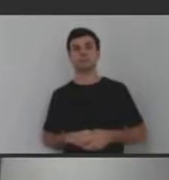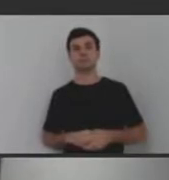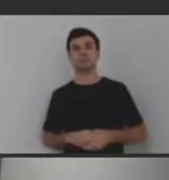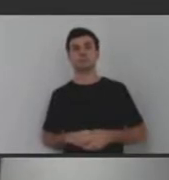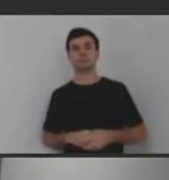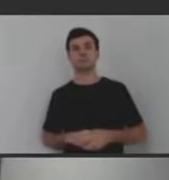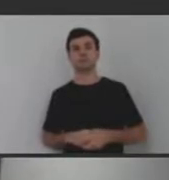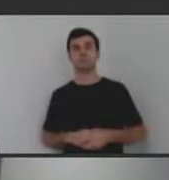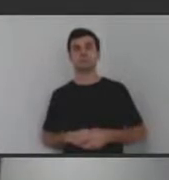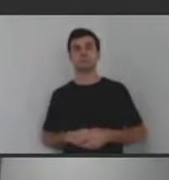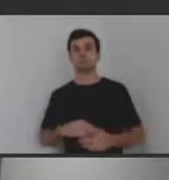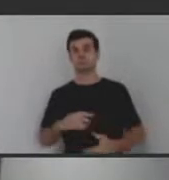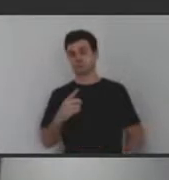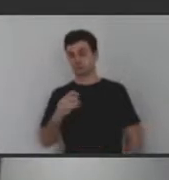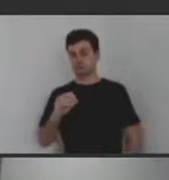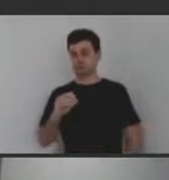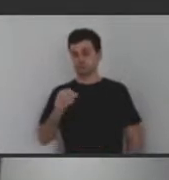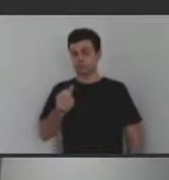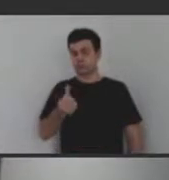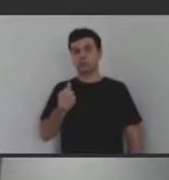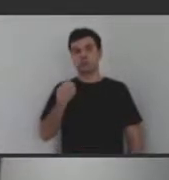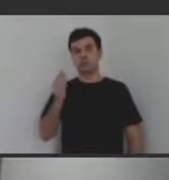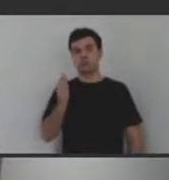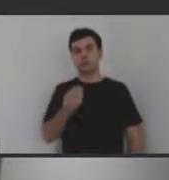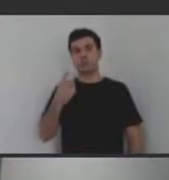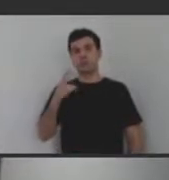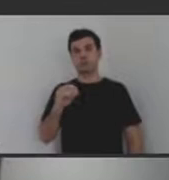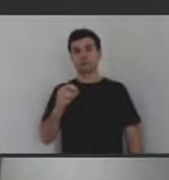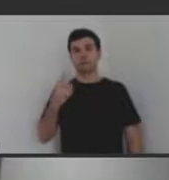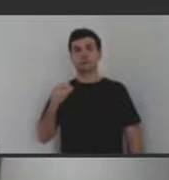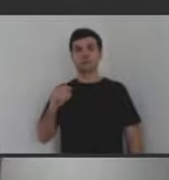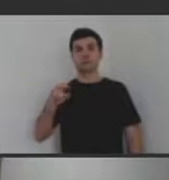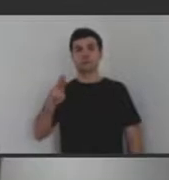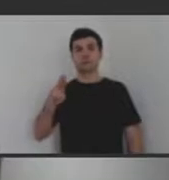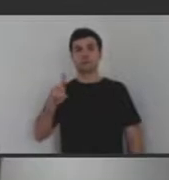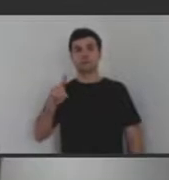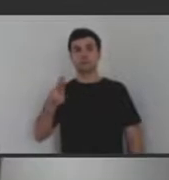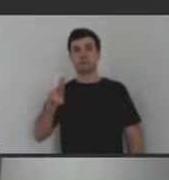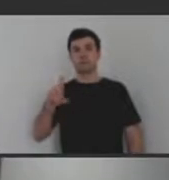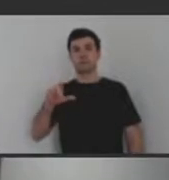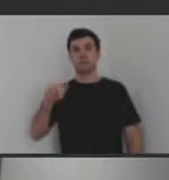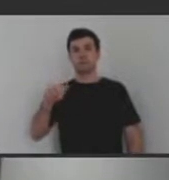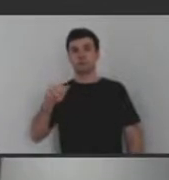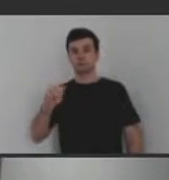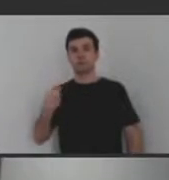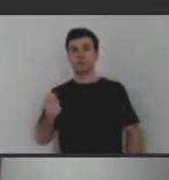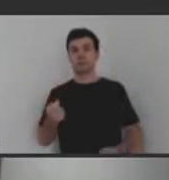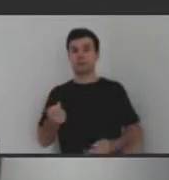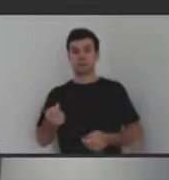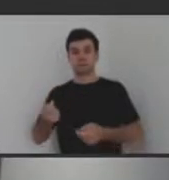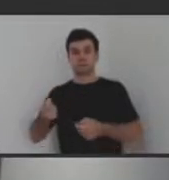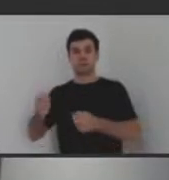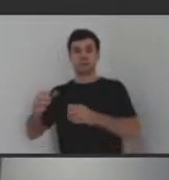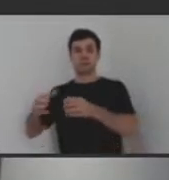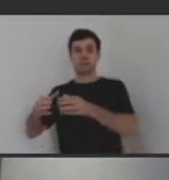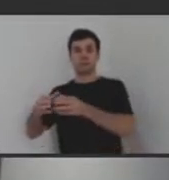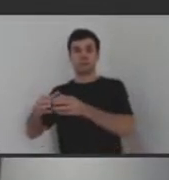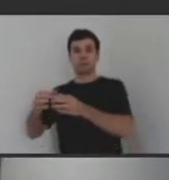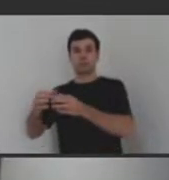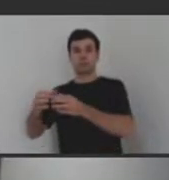Moção número 106/2020 do vereador Dudu Lima. Moção de congratulação ao grupo social Amigos em